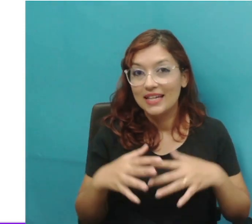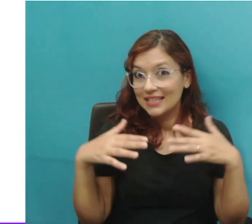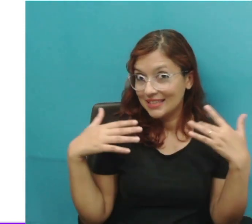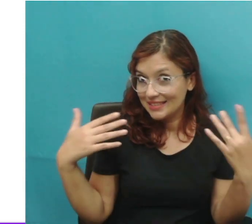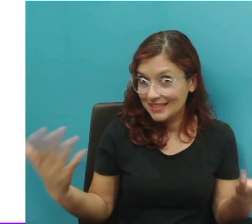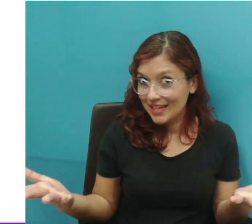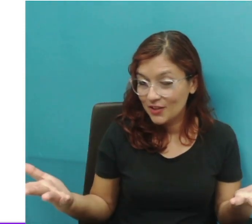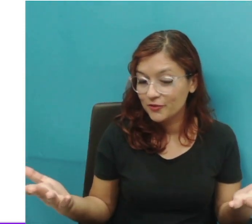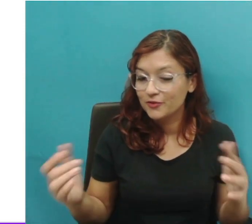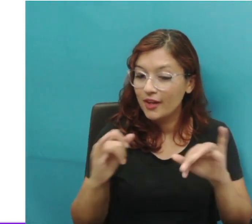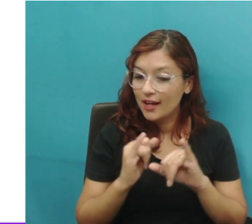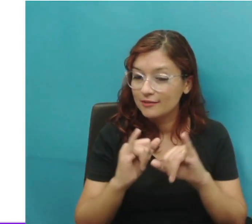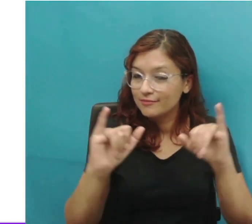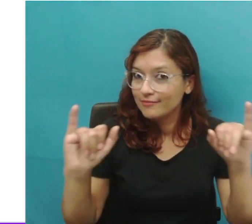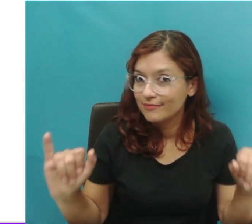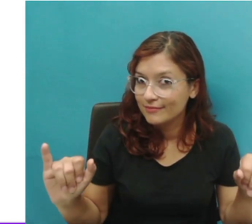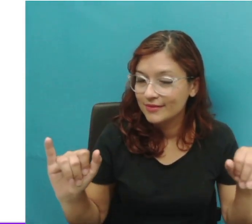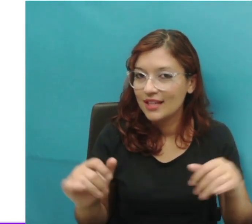aquele.